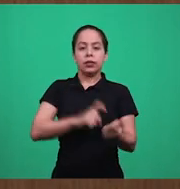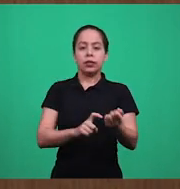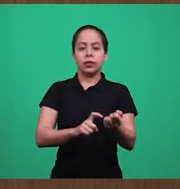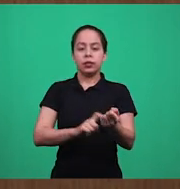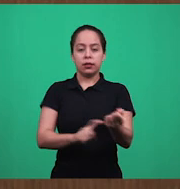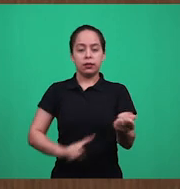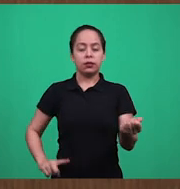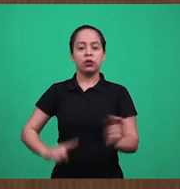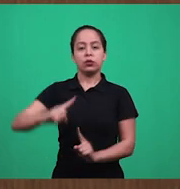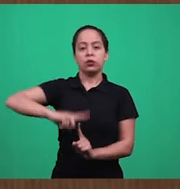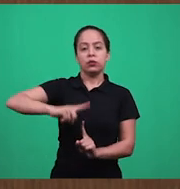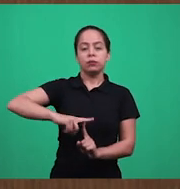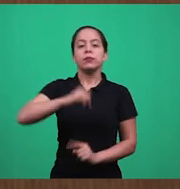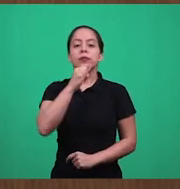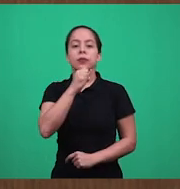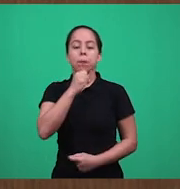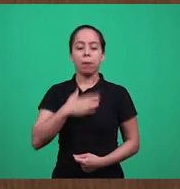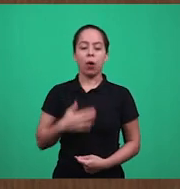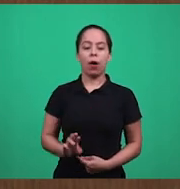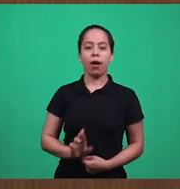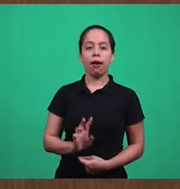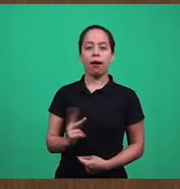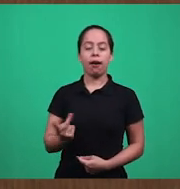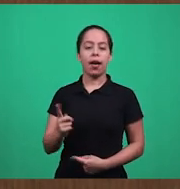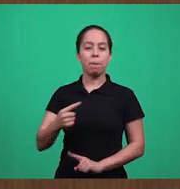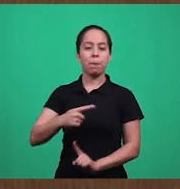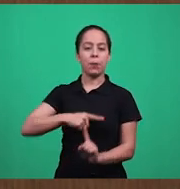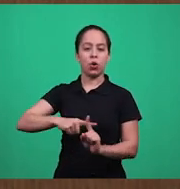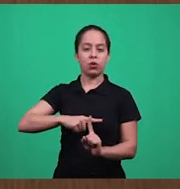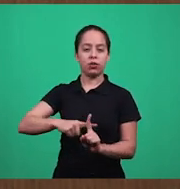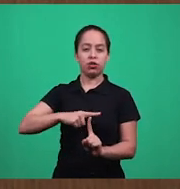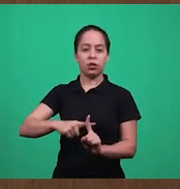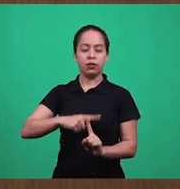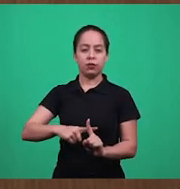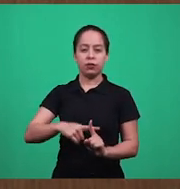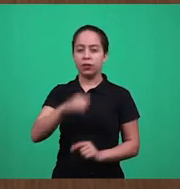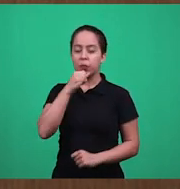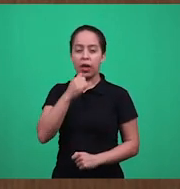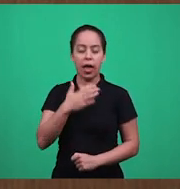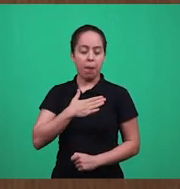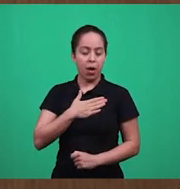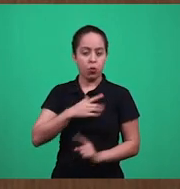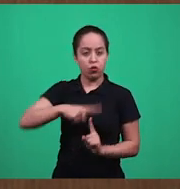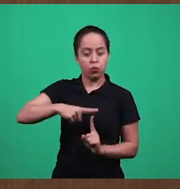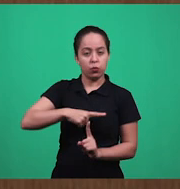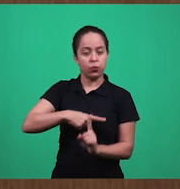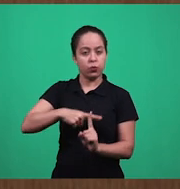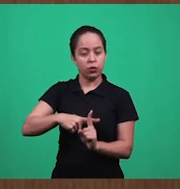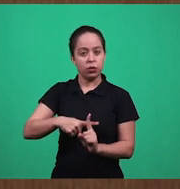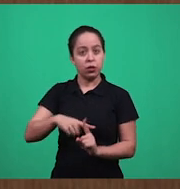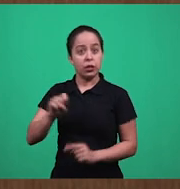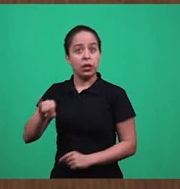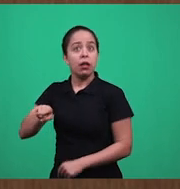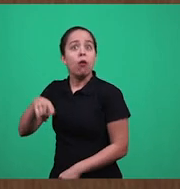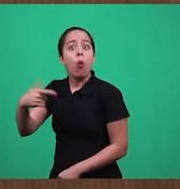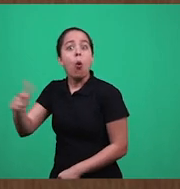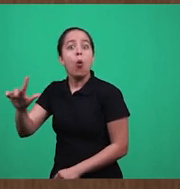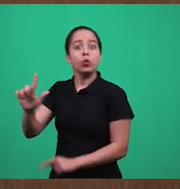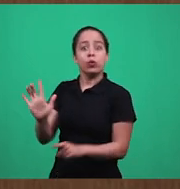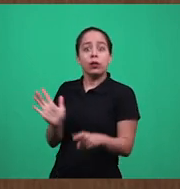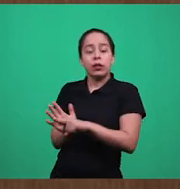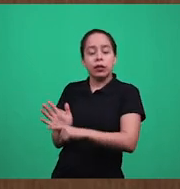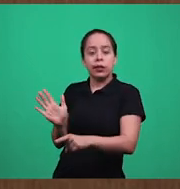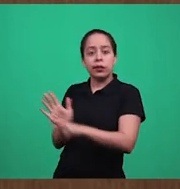exemplo, se ele foi RH positivo e o doador dele foi RH negativo ou o grupamento ABO,